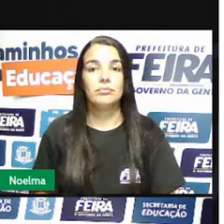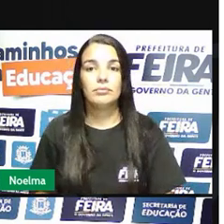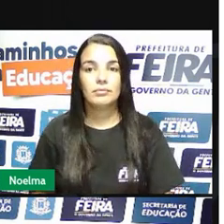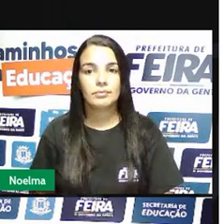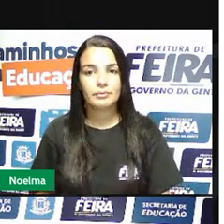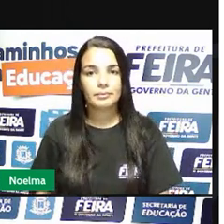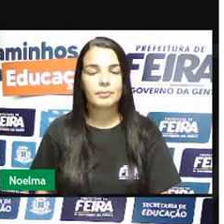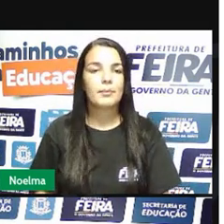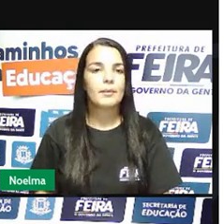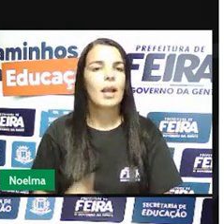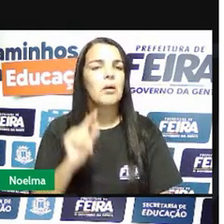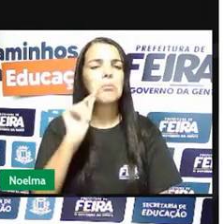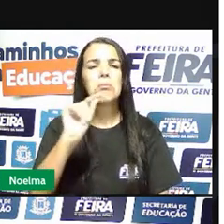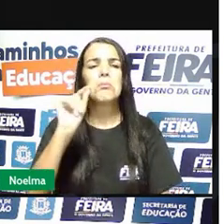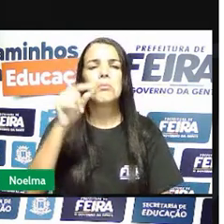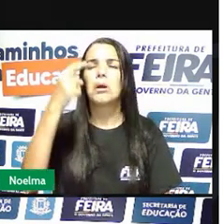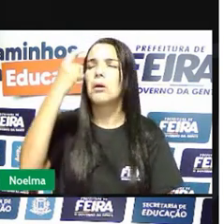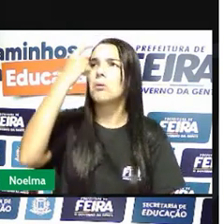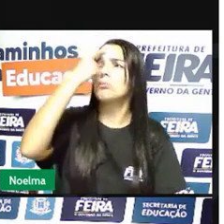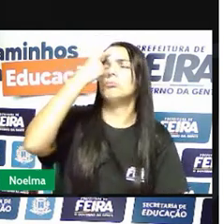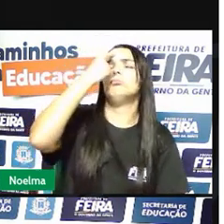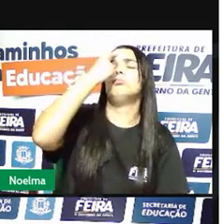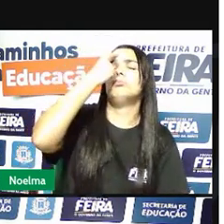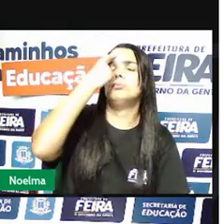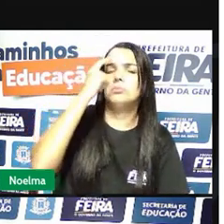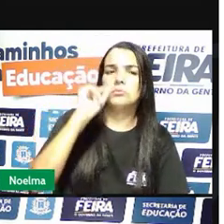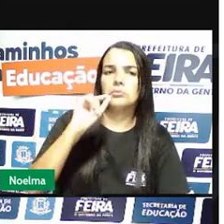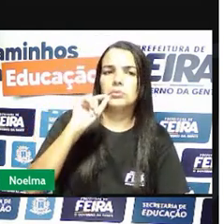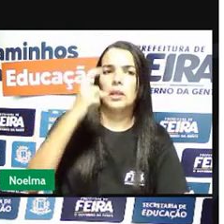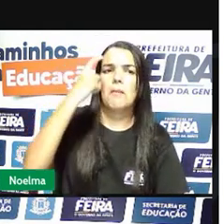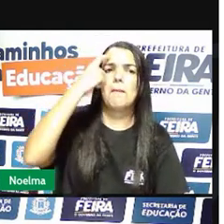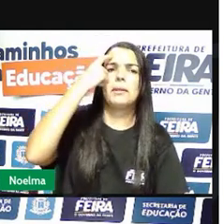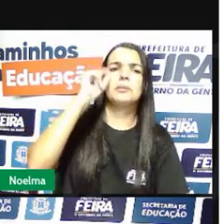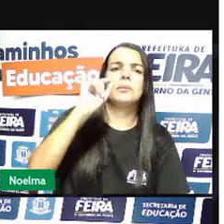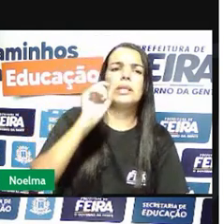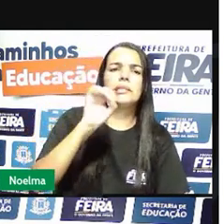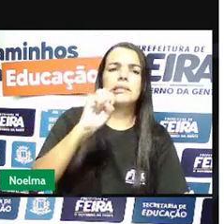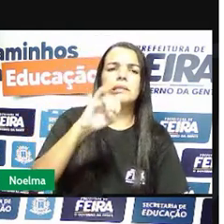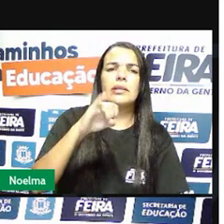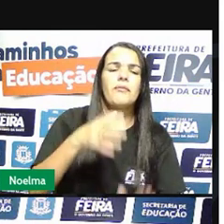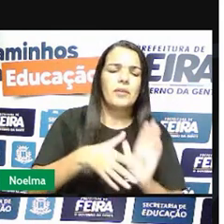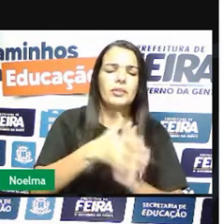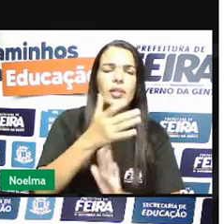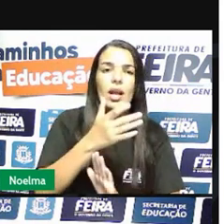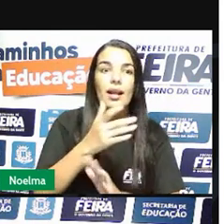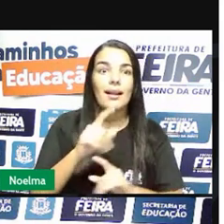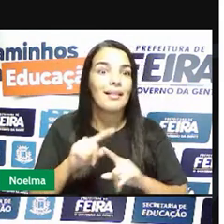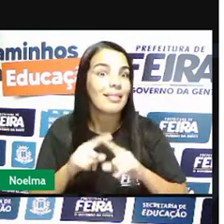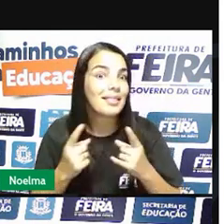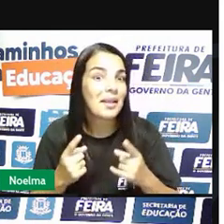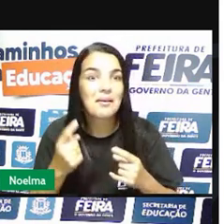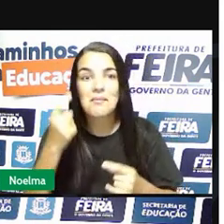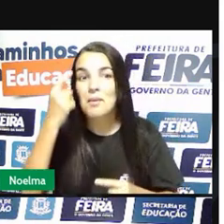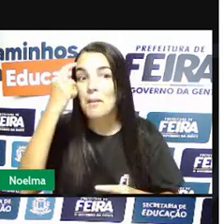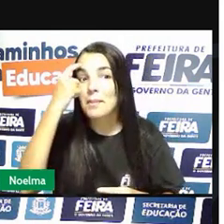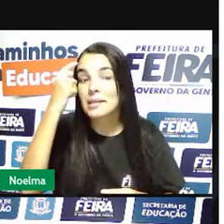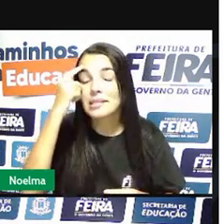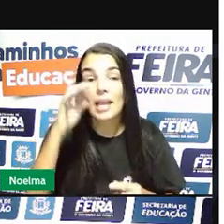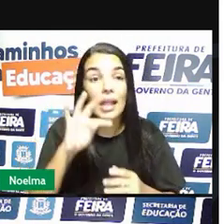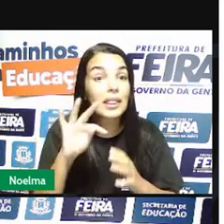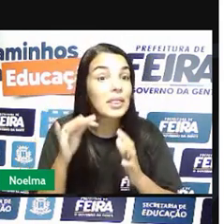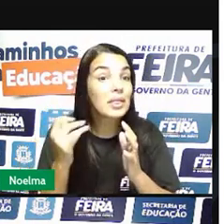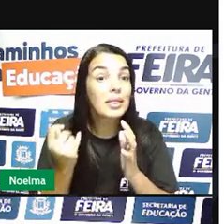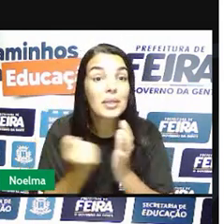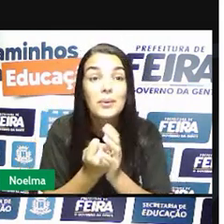Sobre o que se pensa quando a gente vai fazer esse planejamento aí? Sobre o que se pensa?